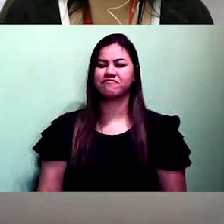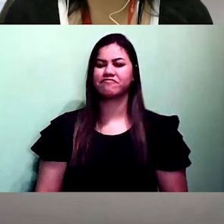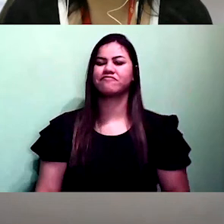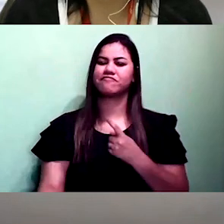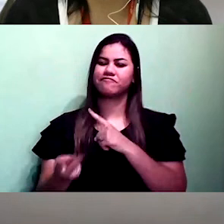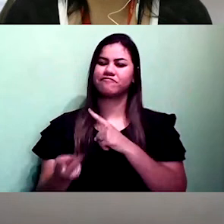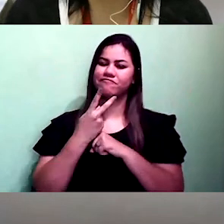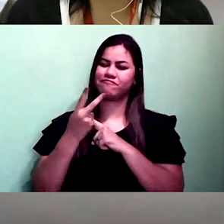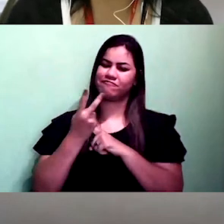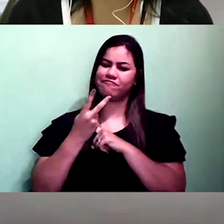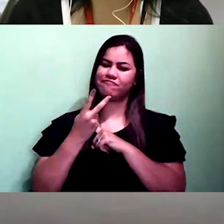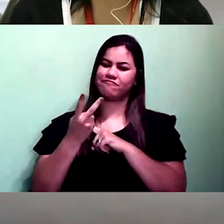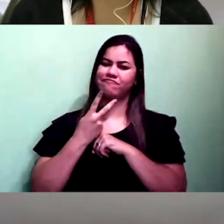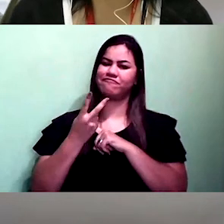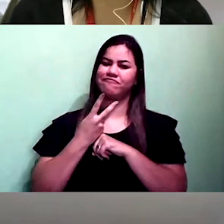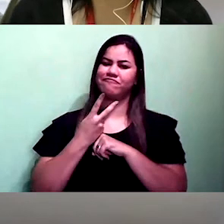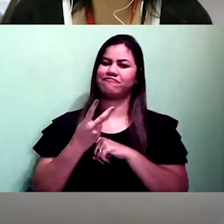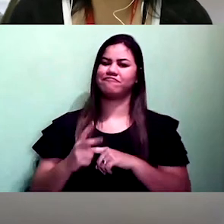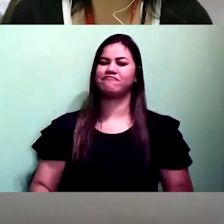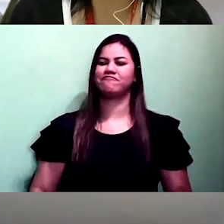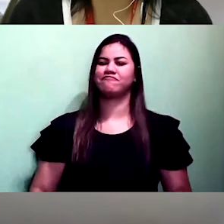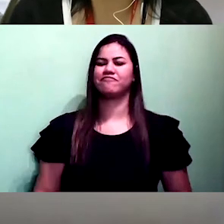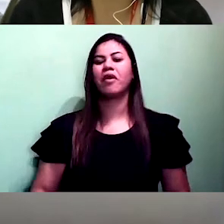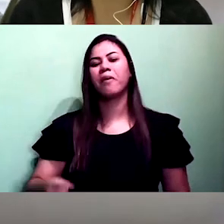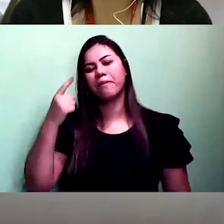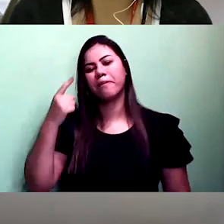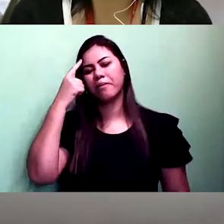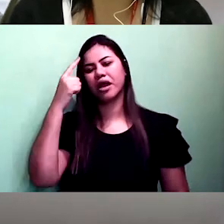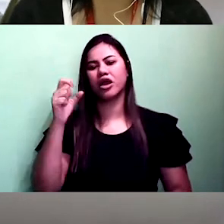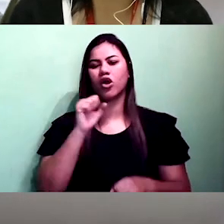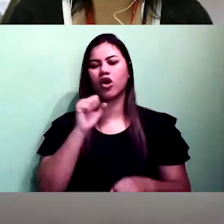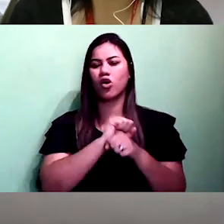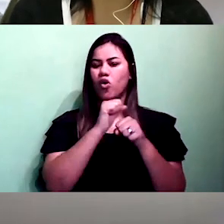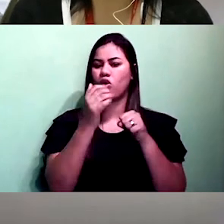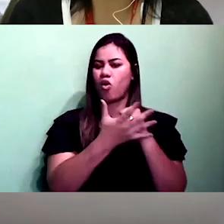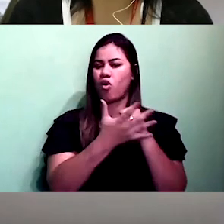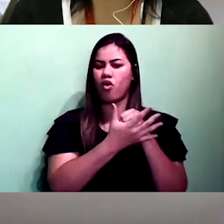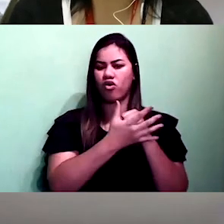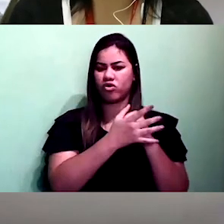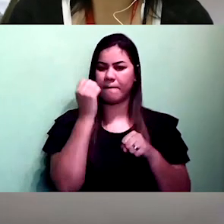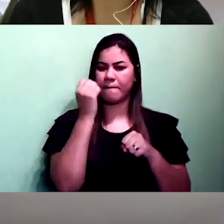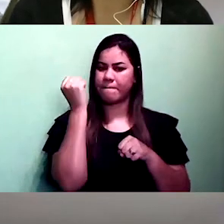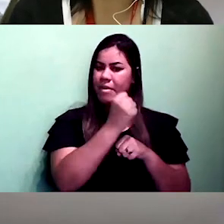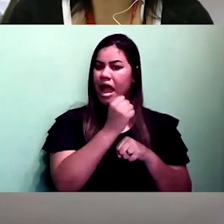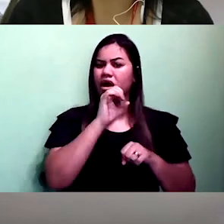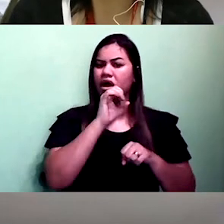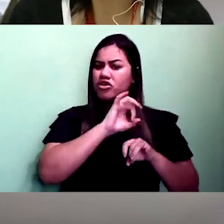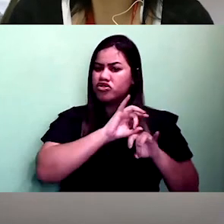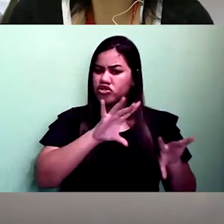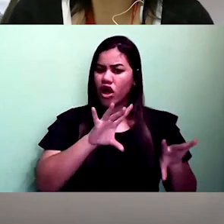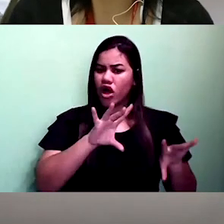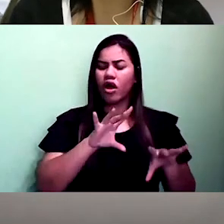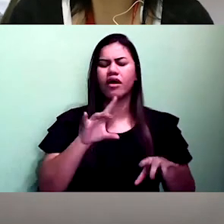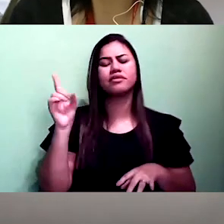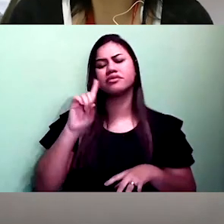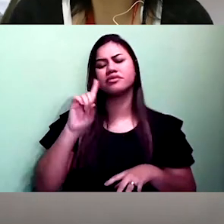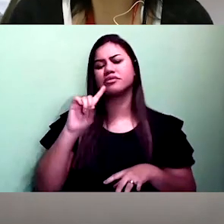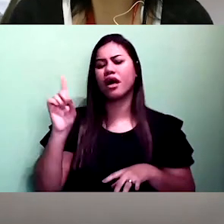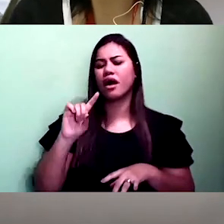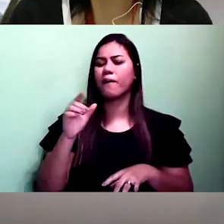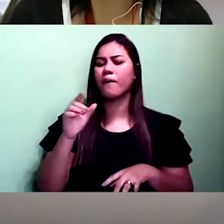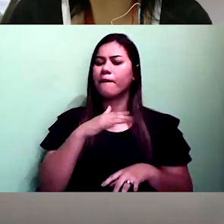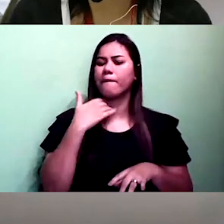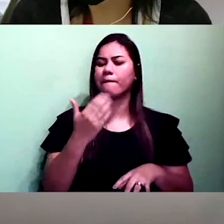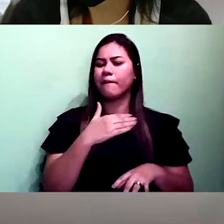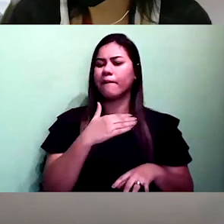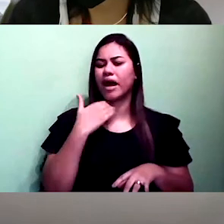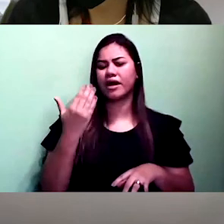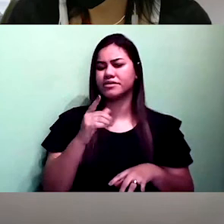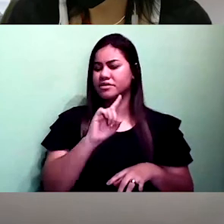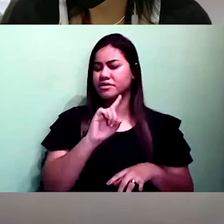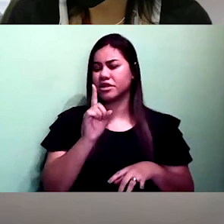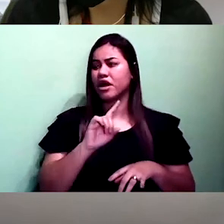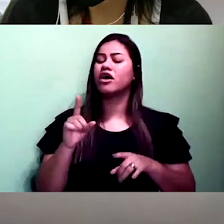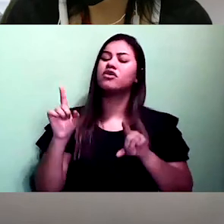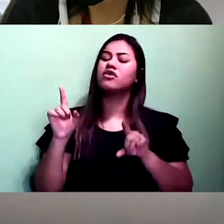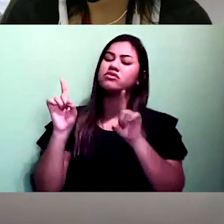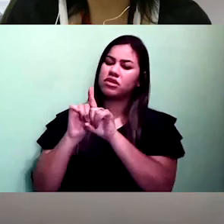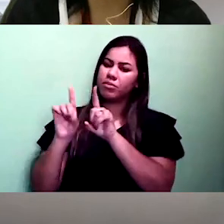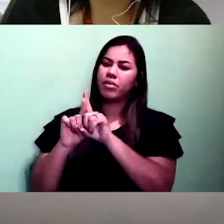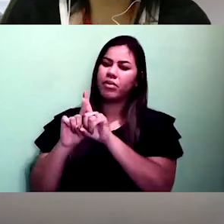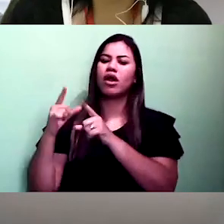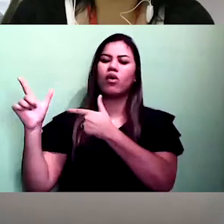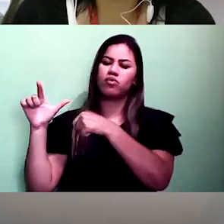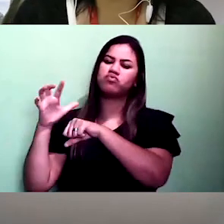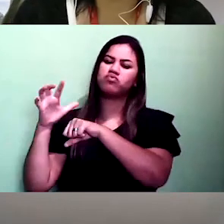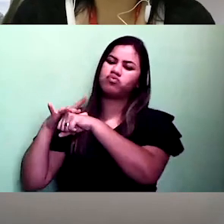cuidar. Não é só o Covid que mata, né? Não. Vamos, doutor Aldemir, nos auxilia no